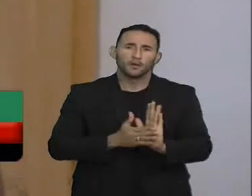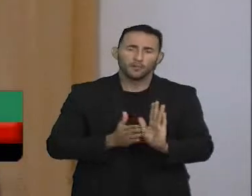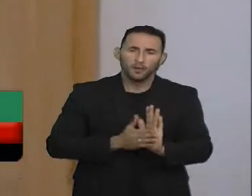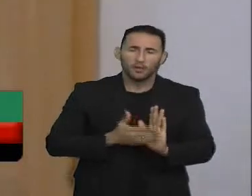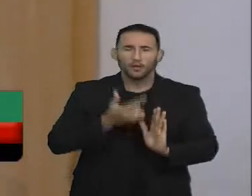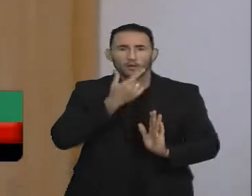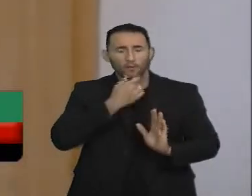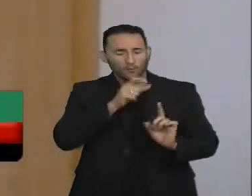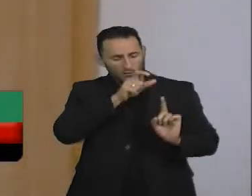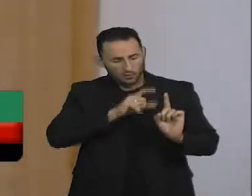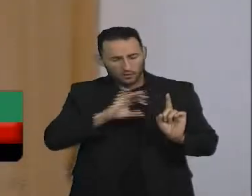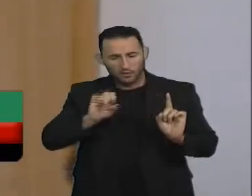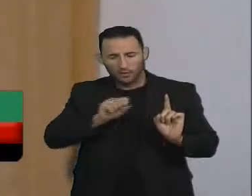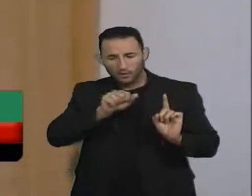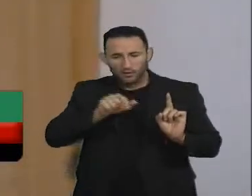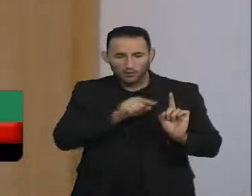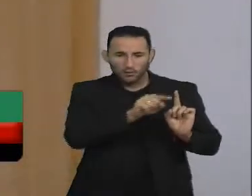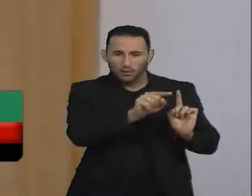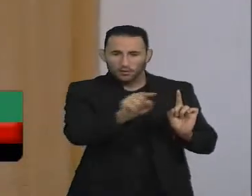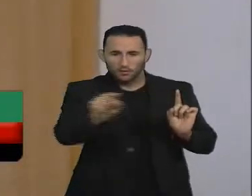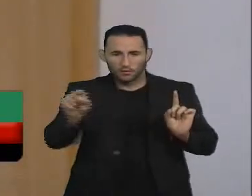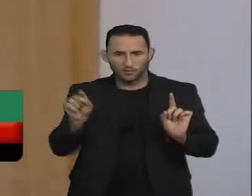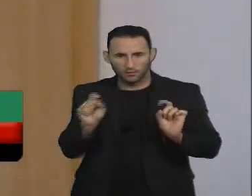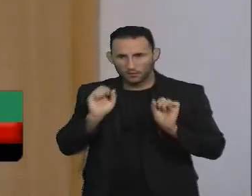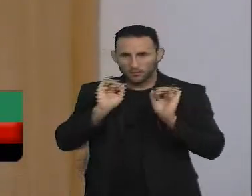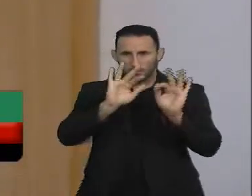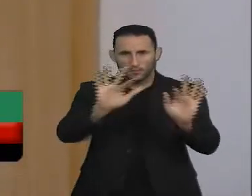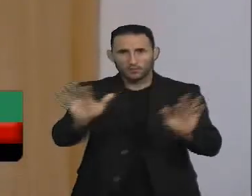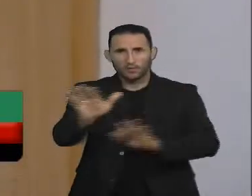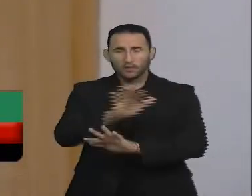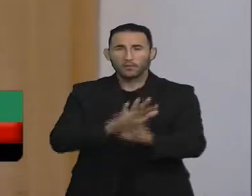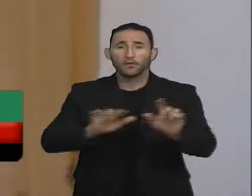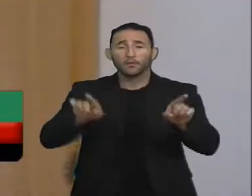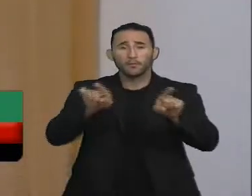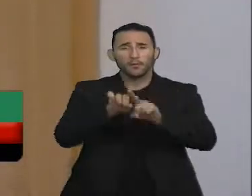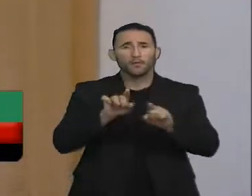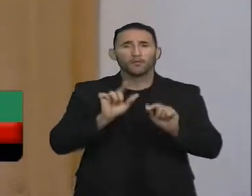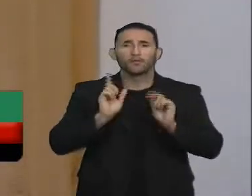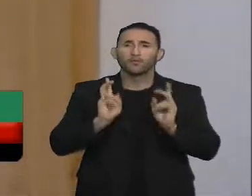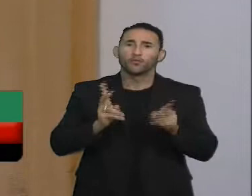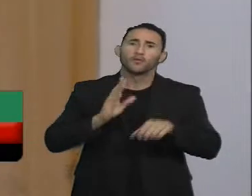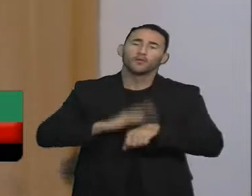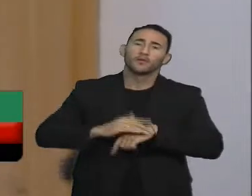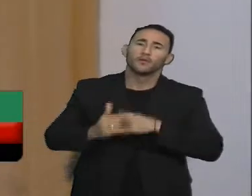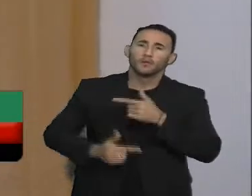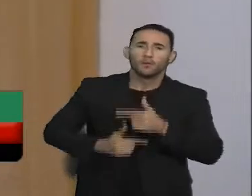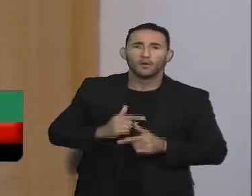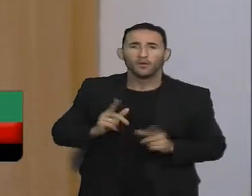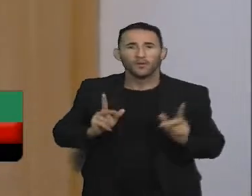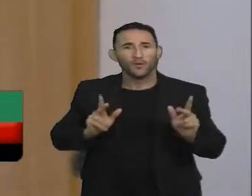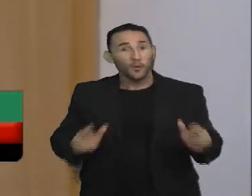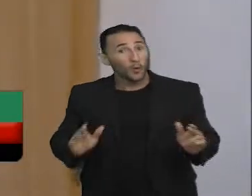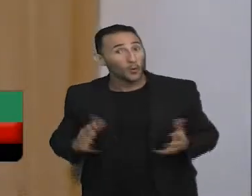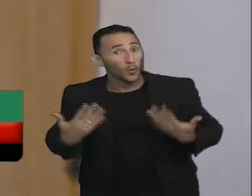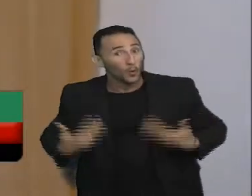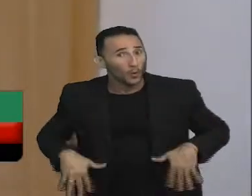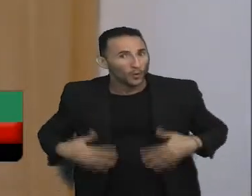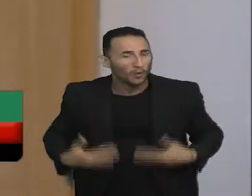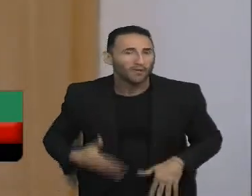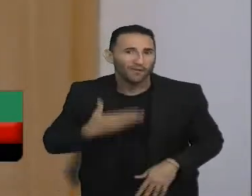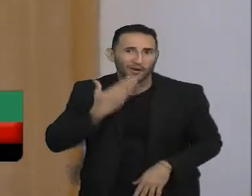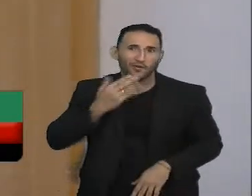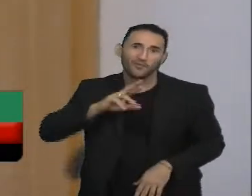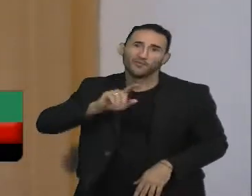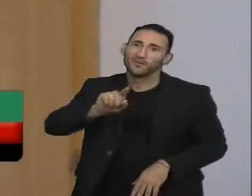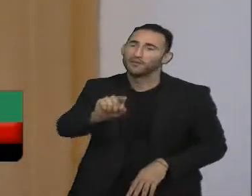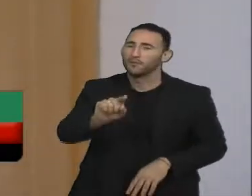do César todos vocês e que façam o trabalho de vocês como sempre fizeram. E segura a peteca, porque eu sei que não é fácil, não.